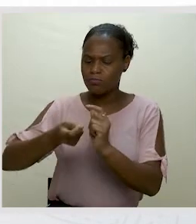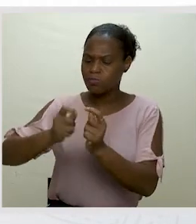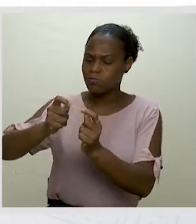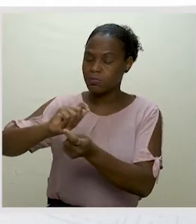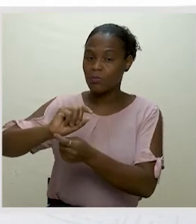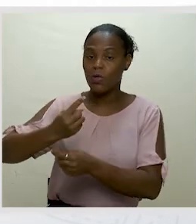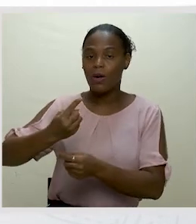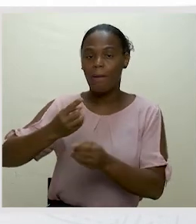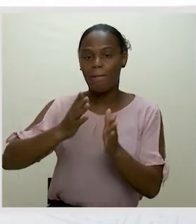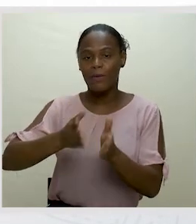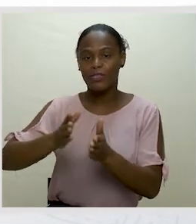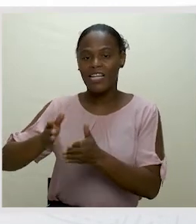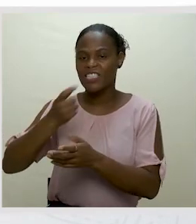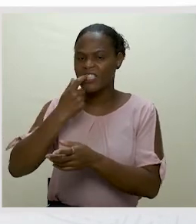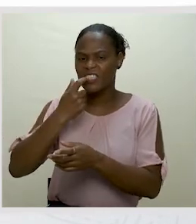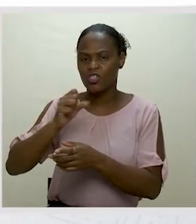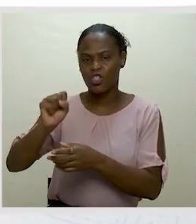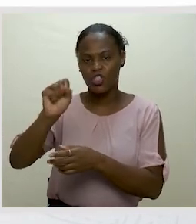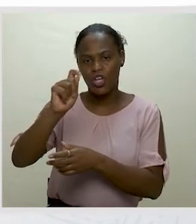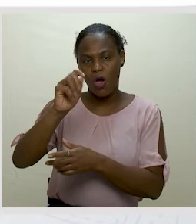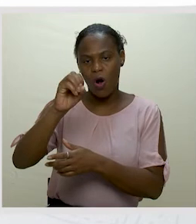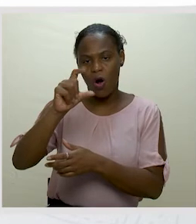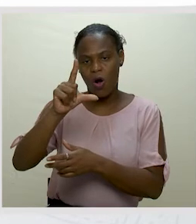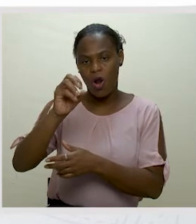transformações por processos geológicos.